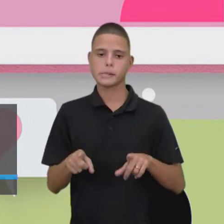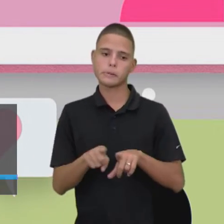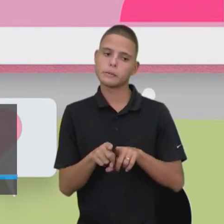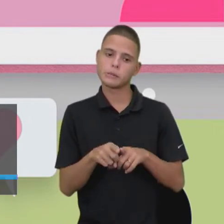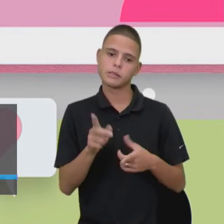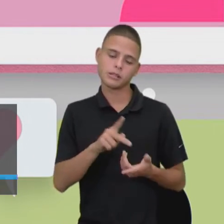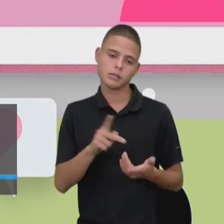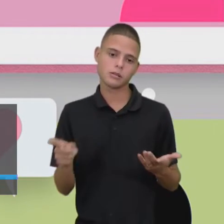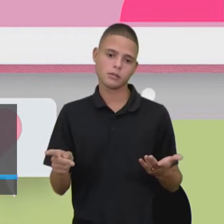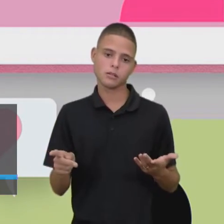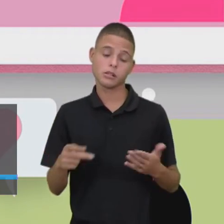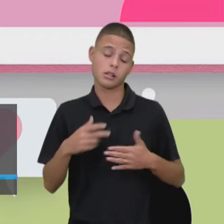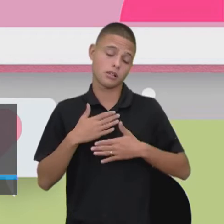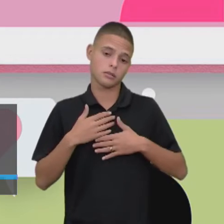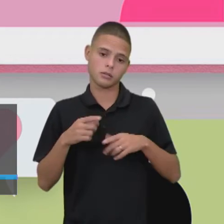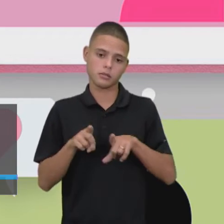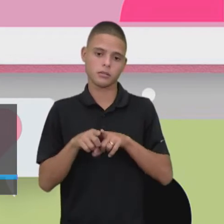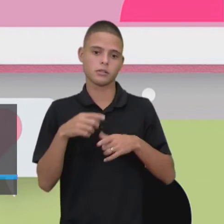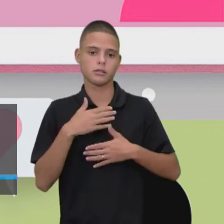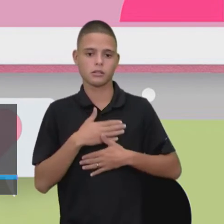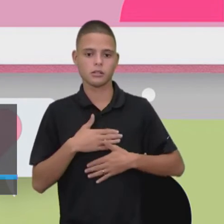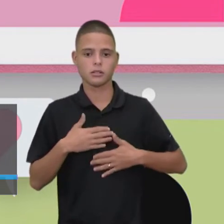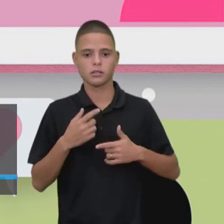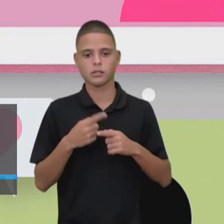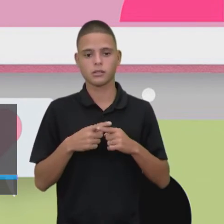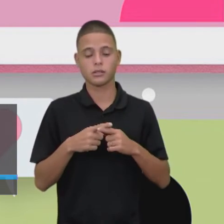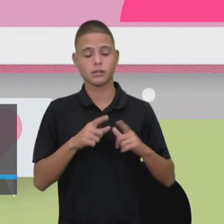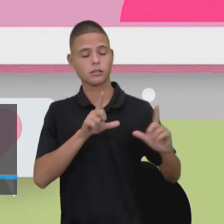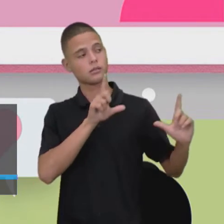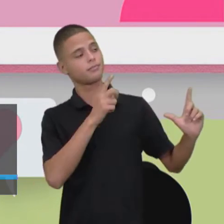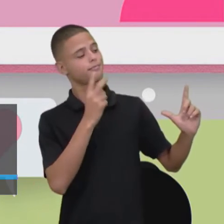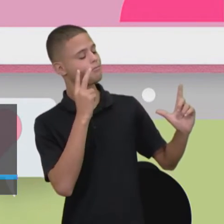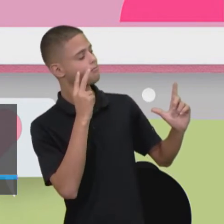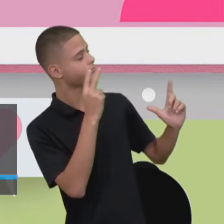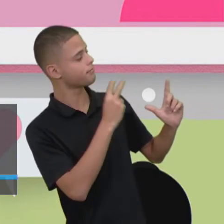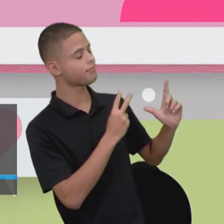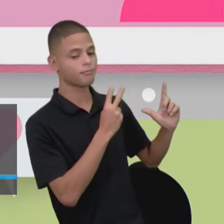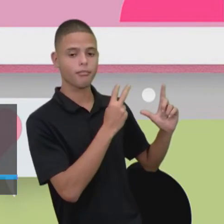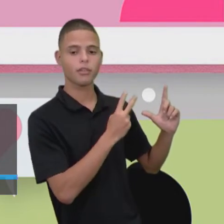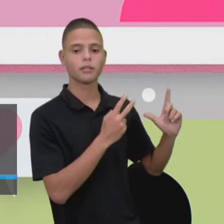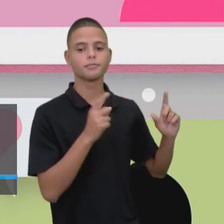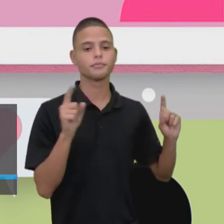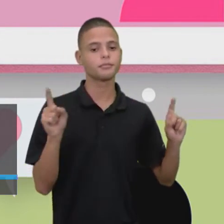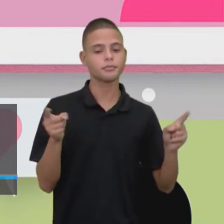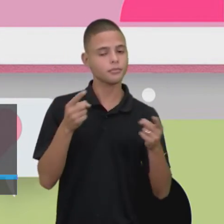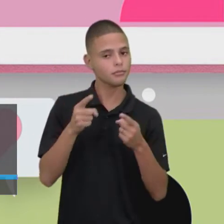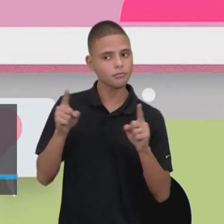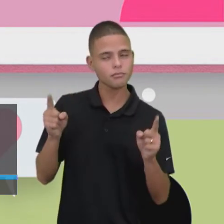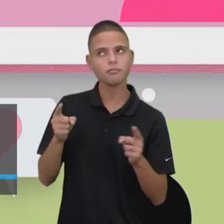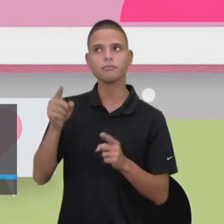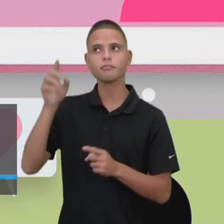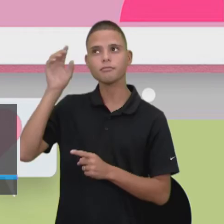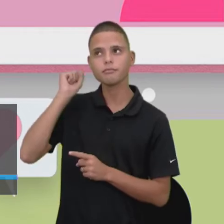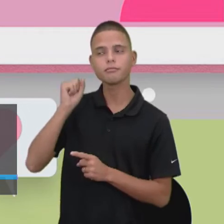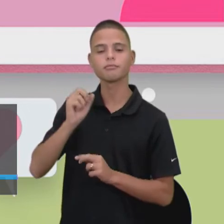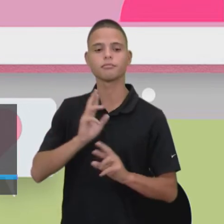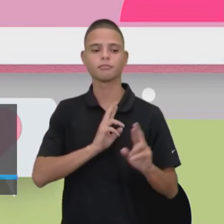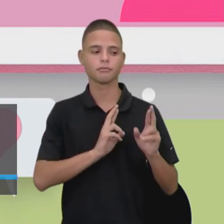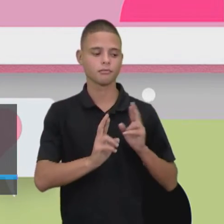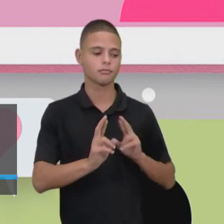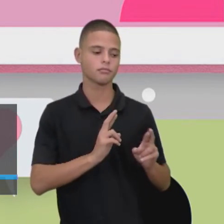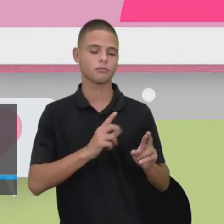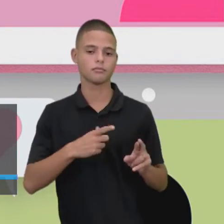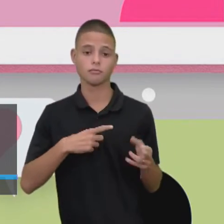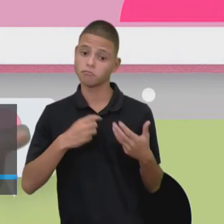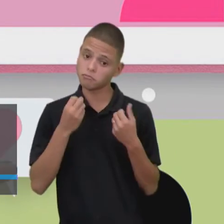Porém, para mim também é muito agradável, porque eu olho esse fundo, eu olho essa música, eu começo a criar um campo que eu me relaciono